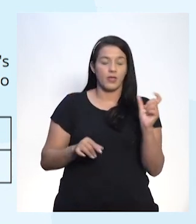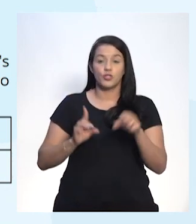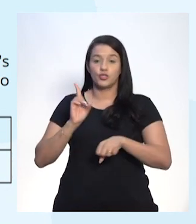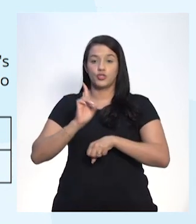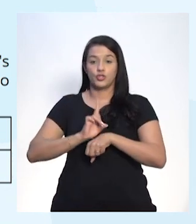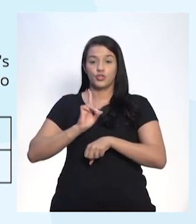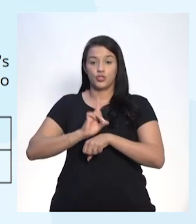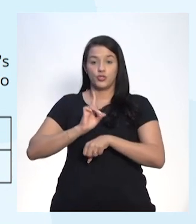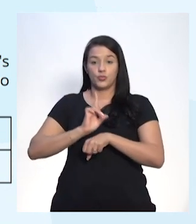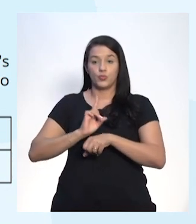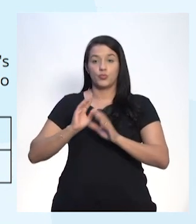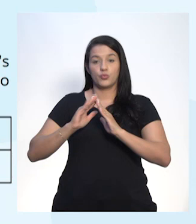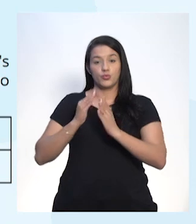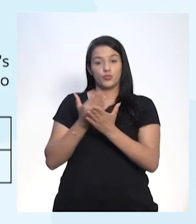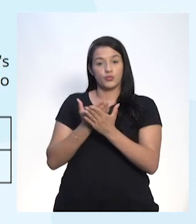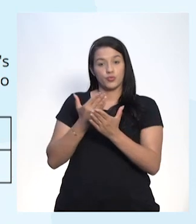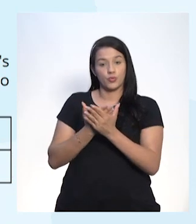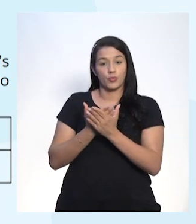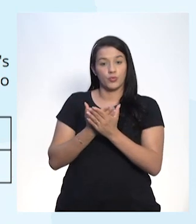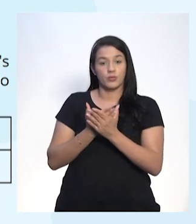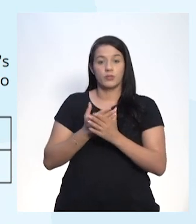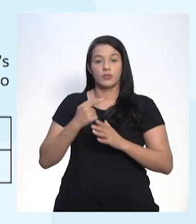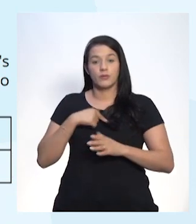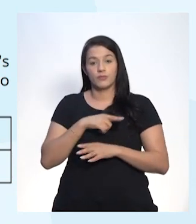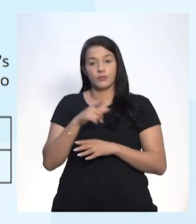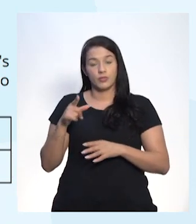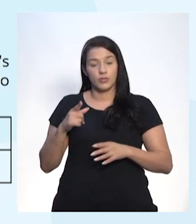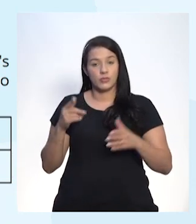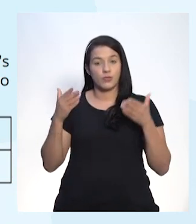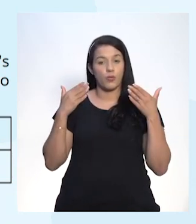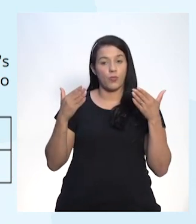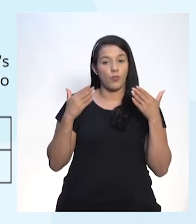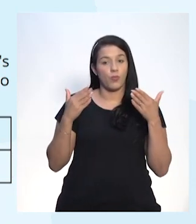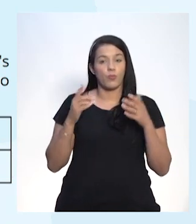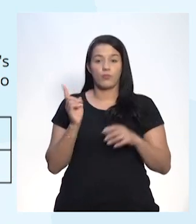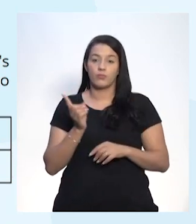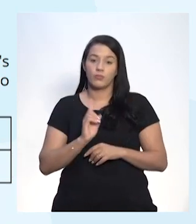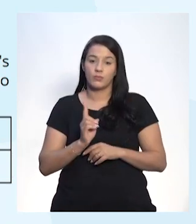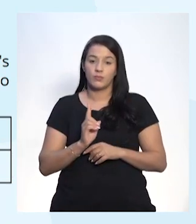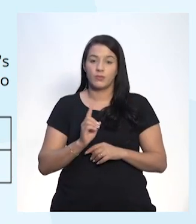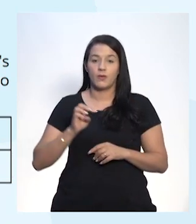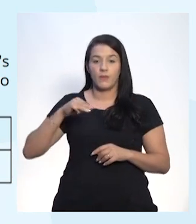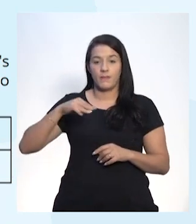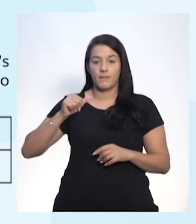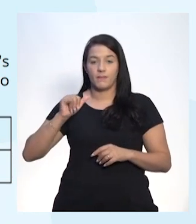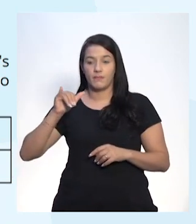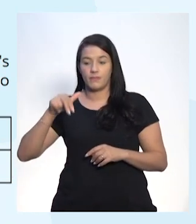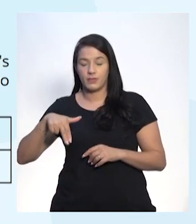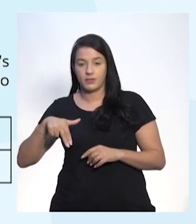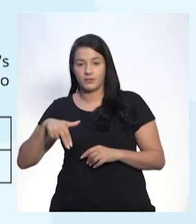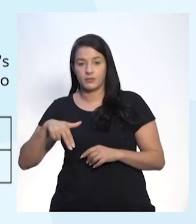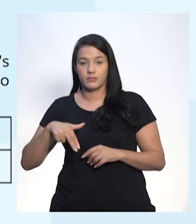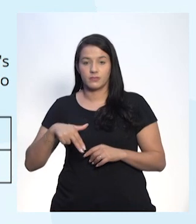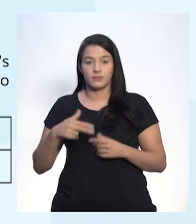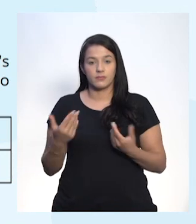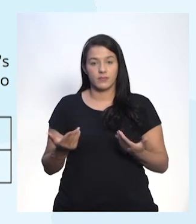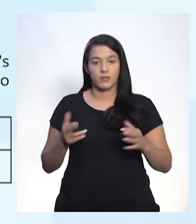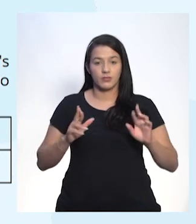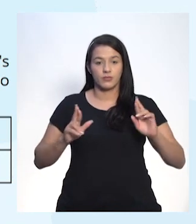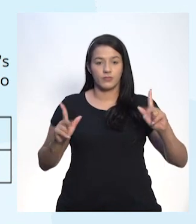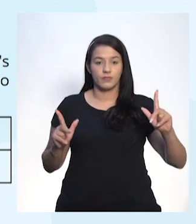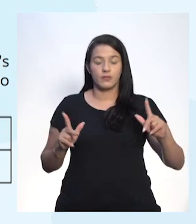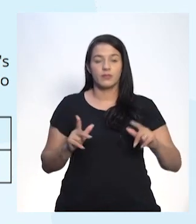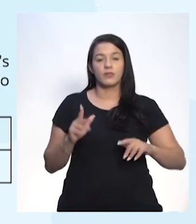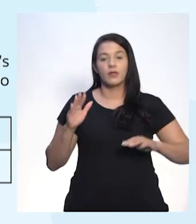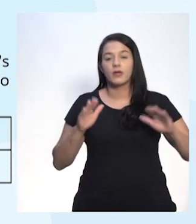tá? Então não confunda os dois, não confunda principal com main. Geralmente, muitas cidades, elas